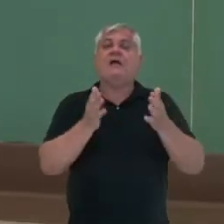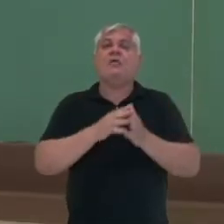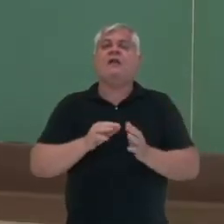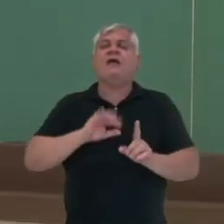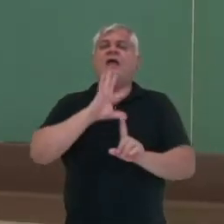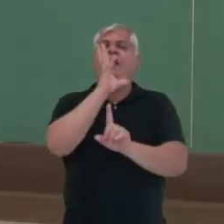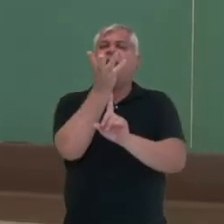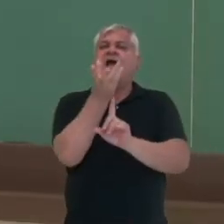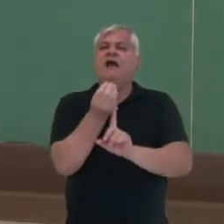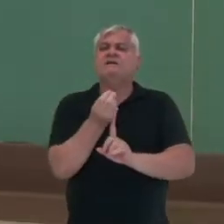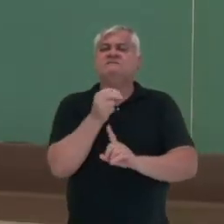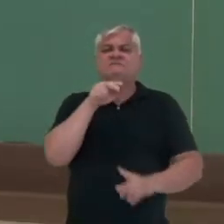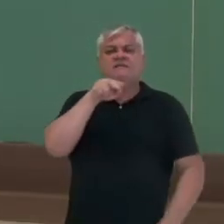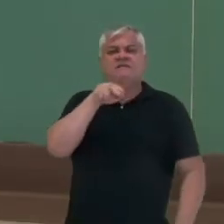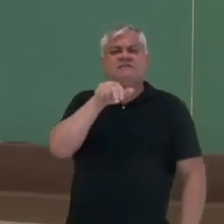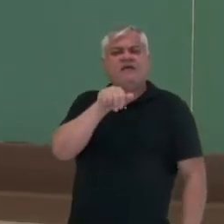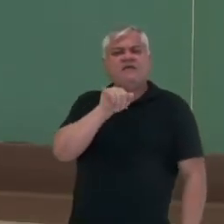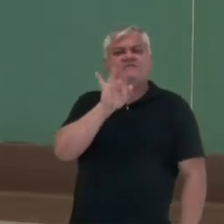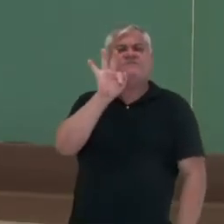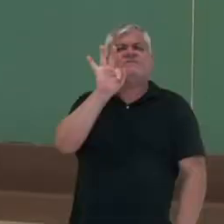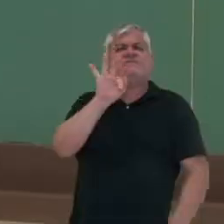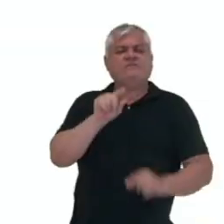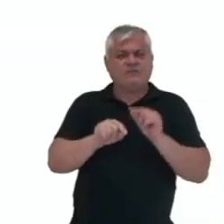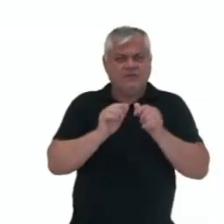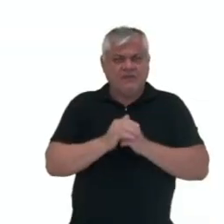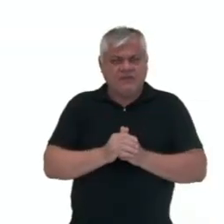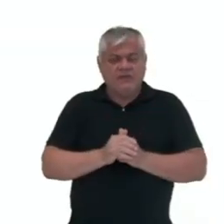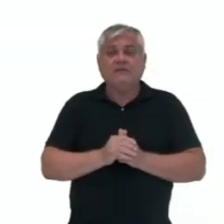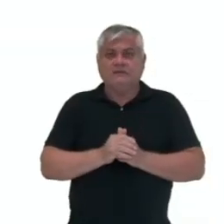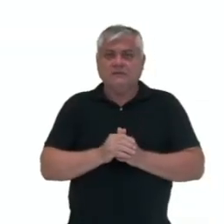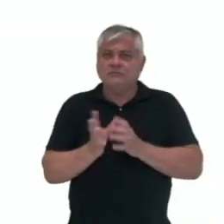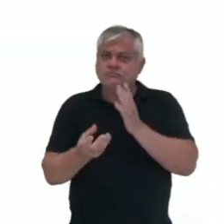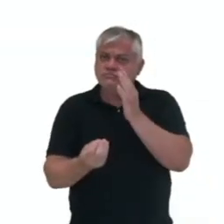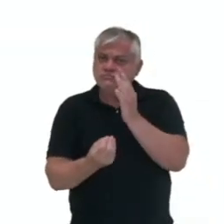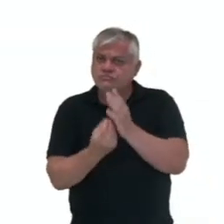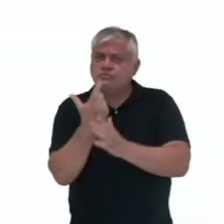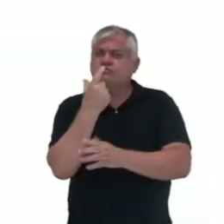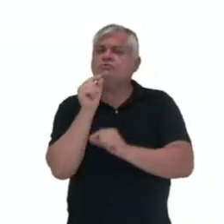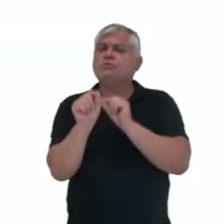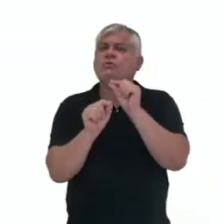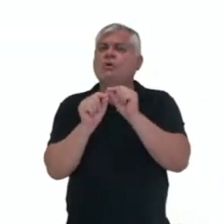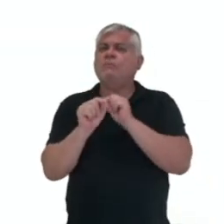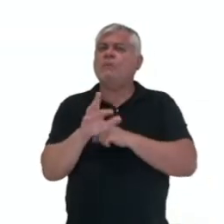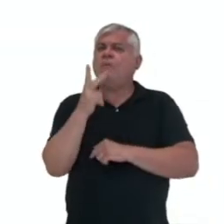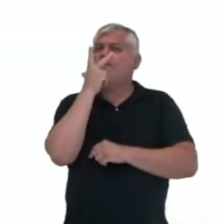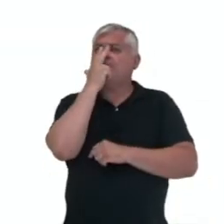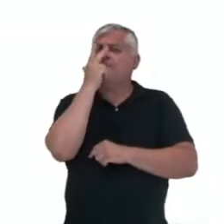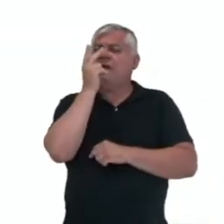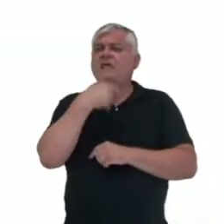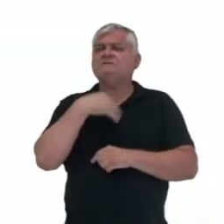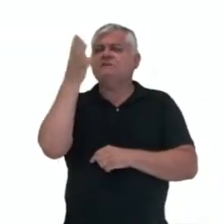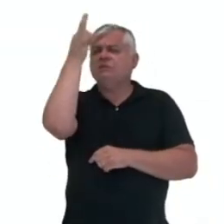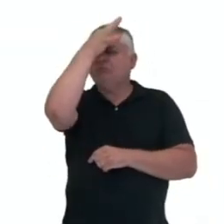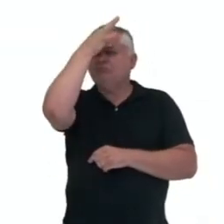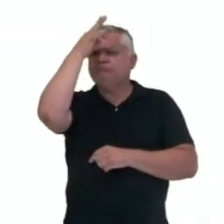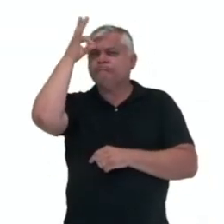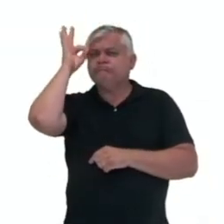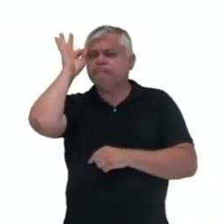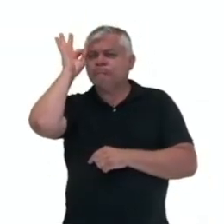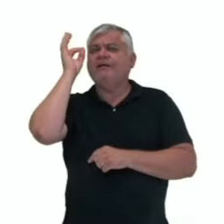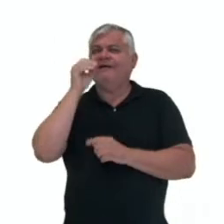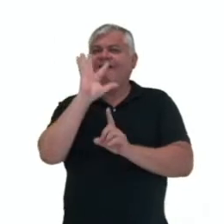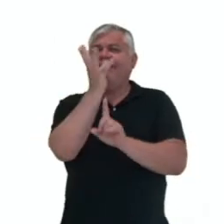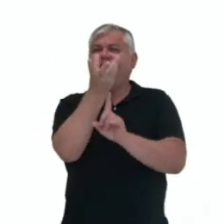naif. Esse estilo de arte, ele aparece no mundo das artes em geral como sinônimo de arte ingênua,